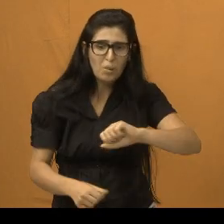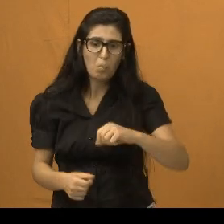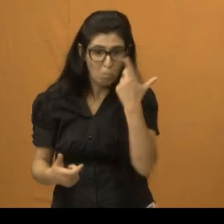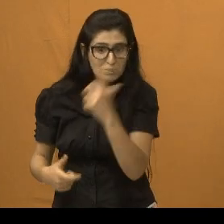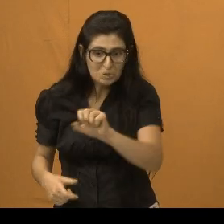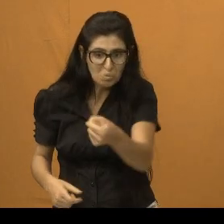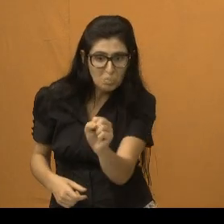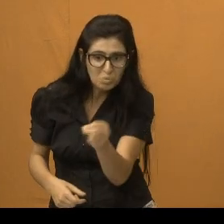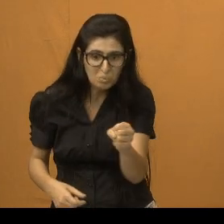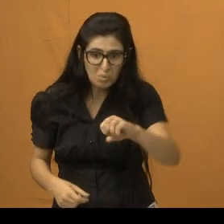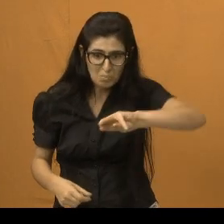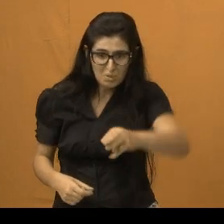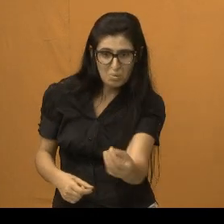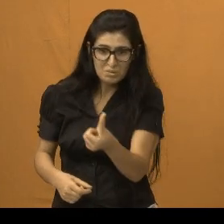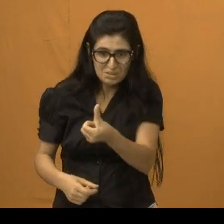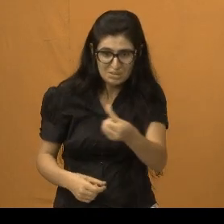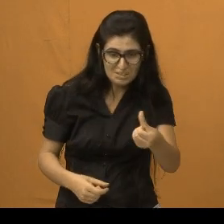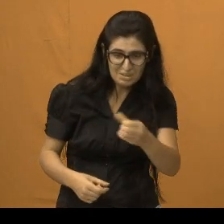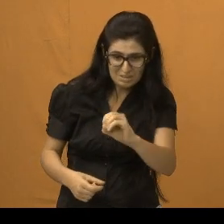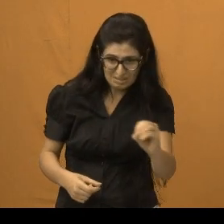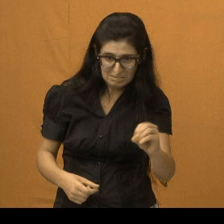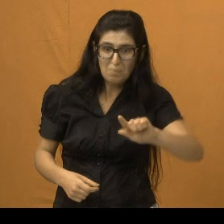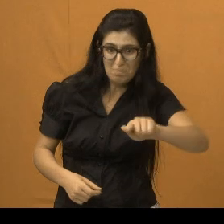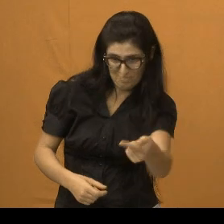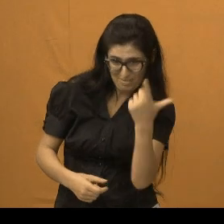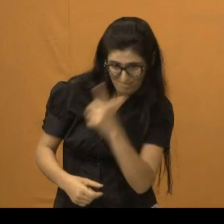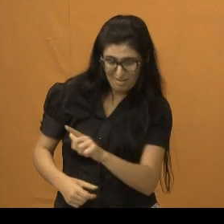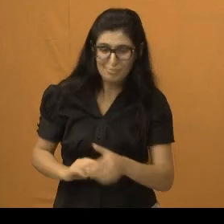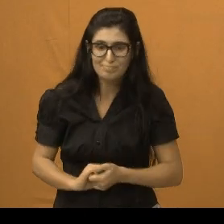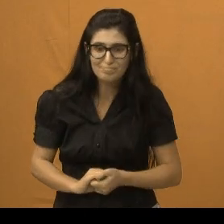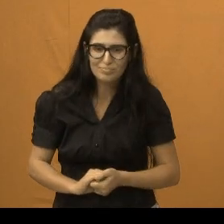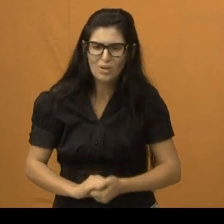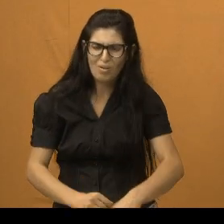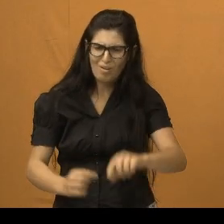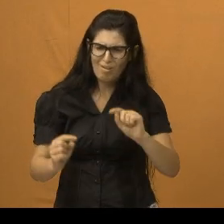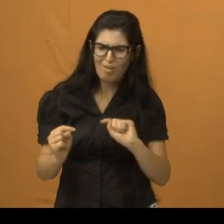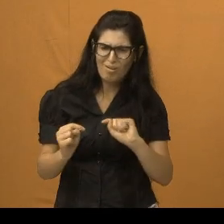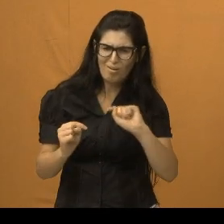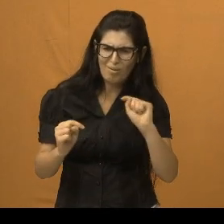88.660.000. E atingindo, dentro dos 100%, a meta de